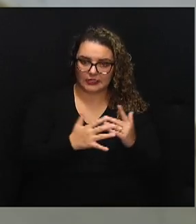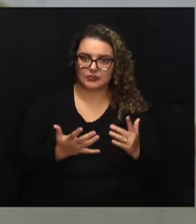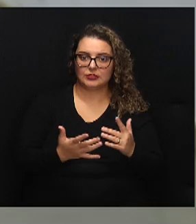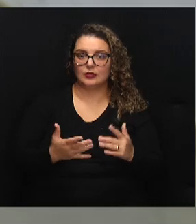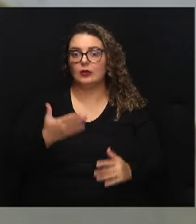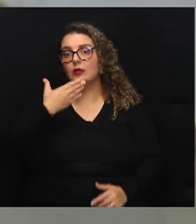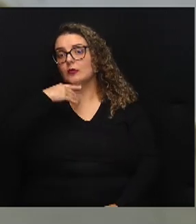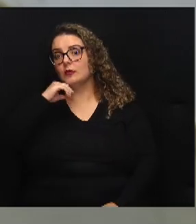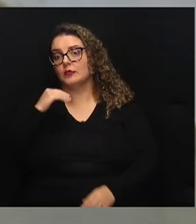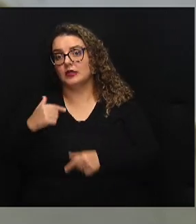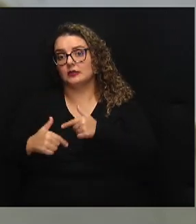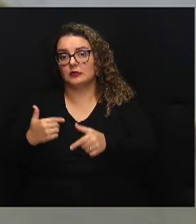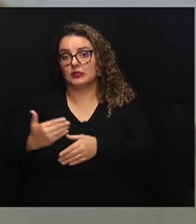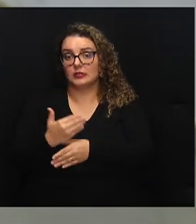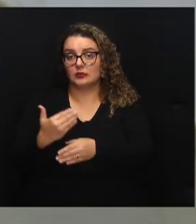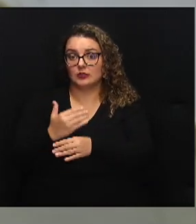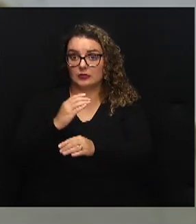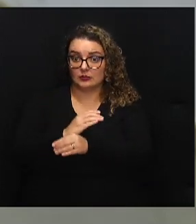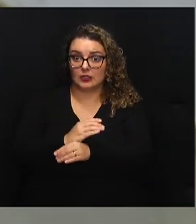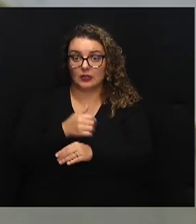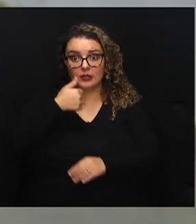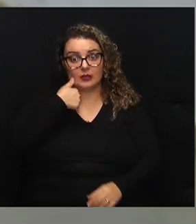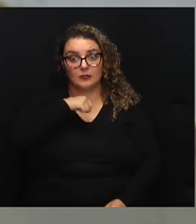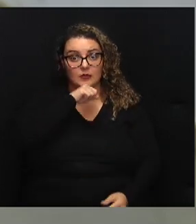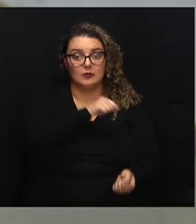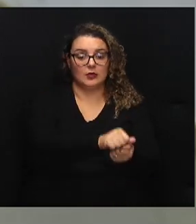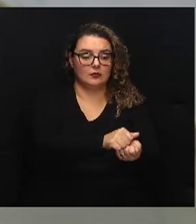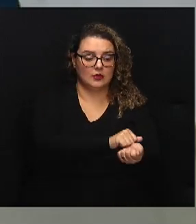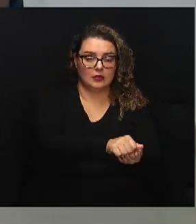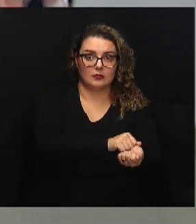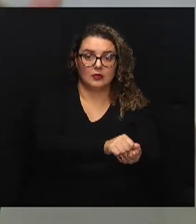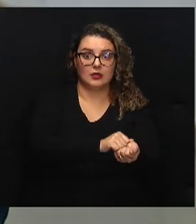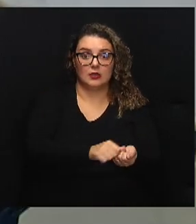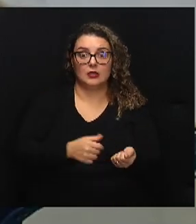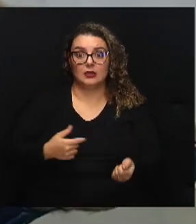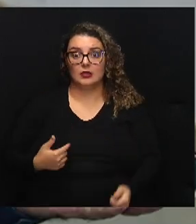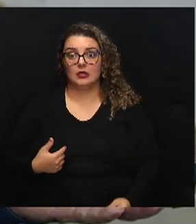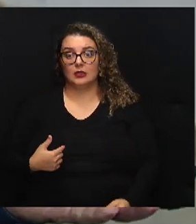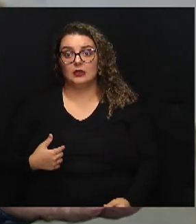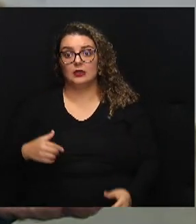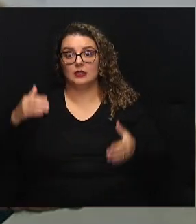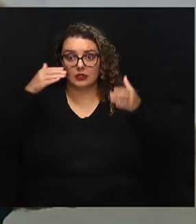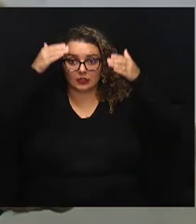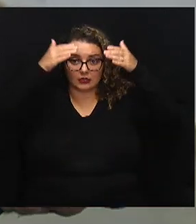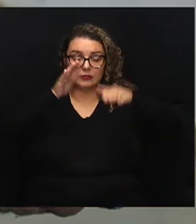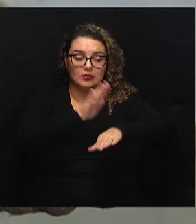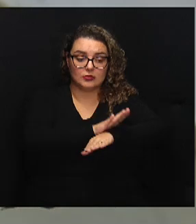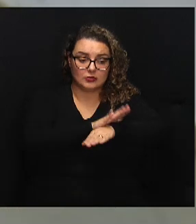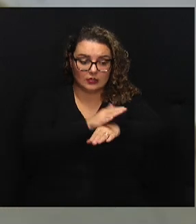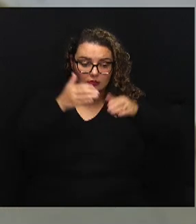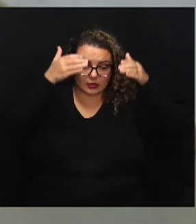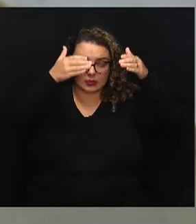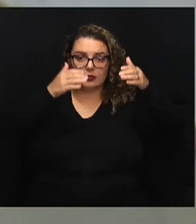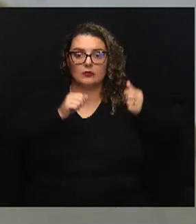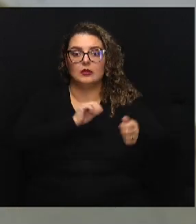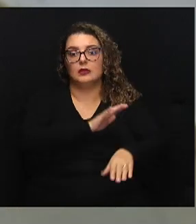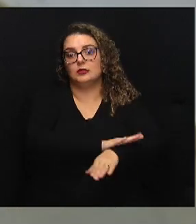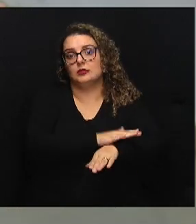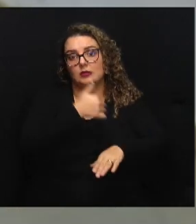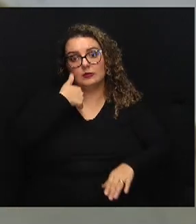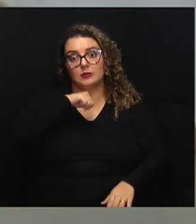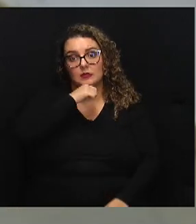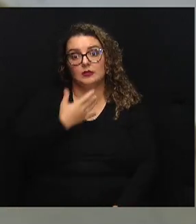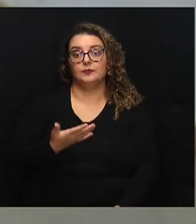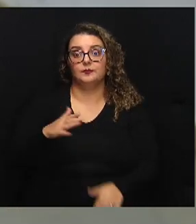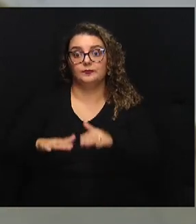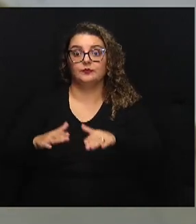civil, minha mãe lavadeira, e eu levava trouxas de roupa na cabeça para ajudar ela, e às